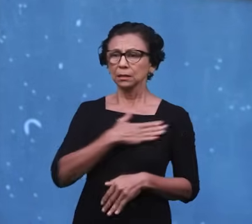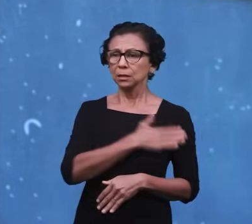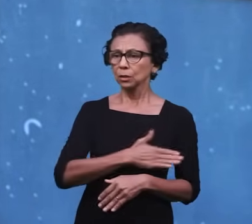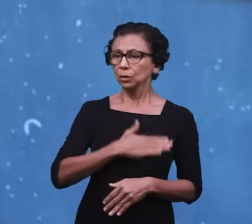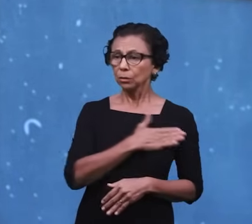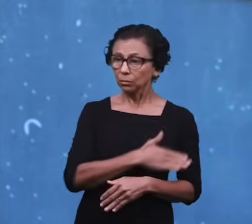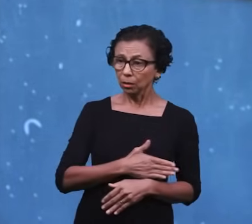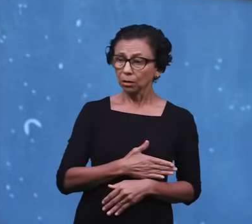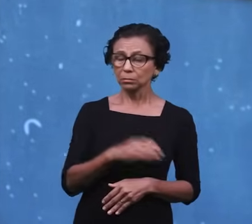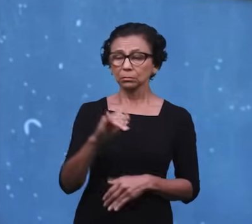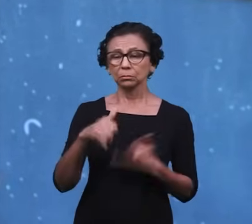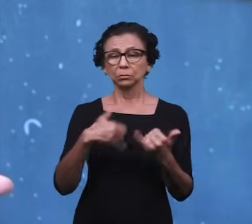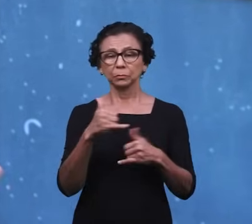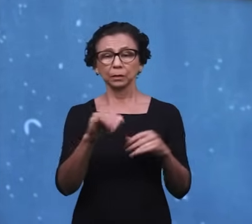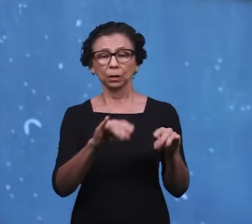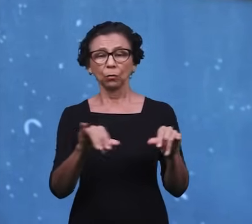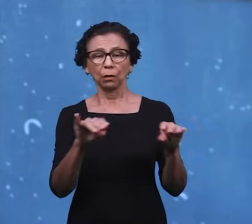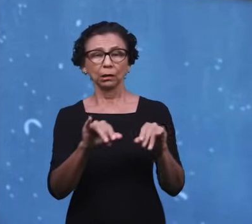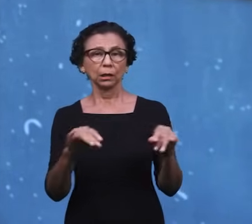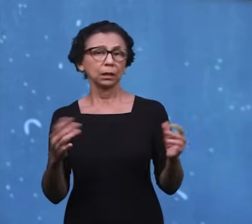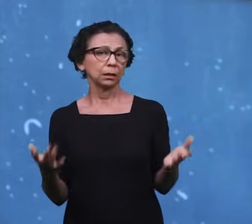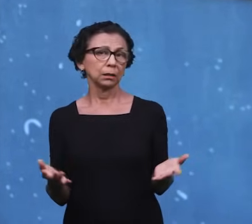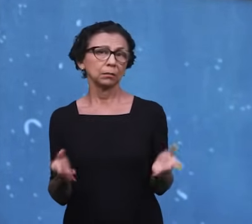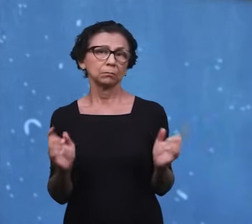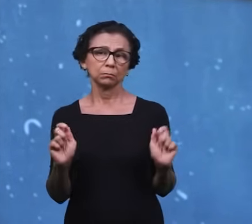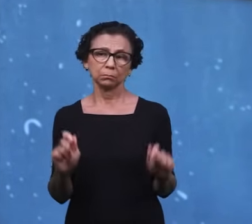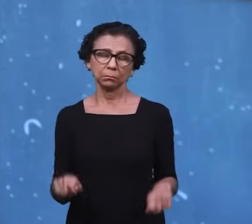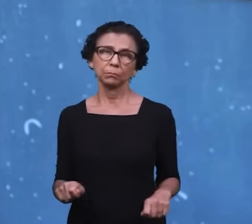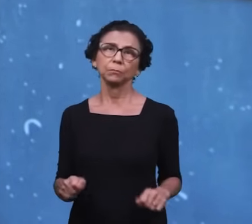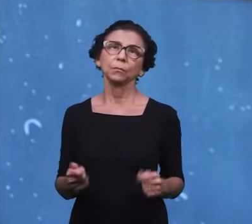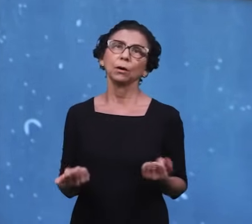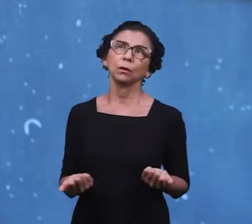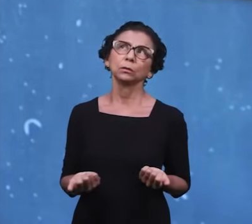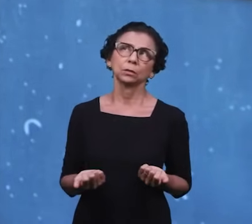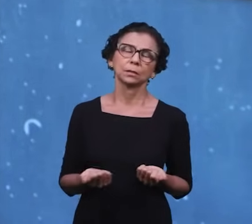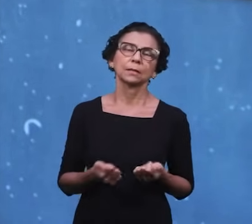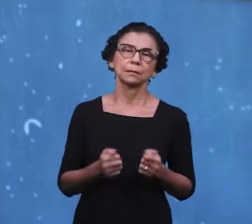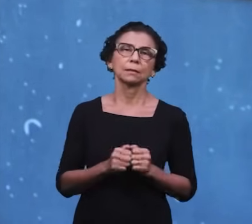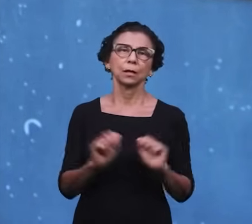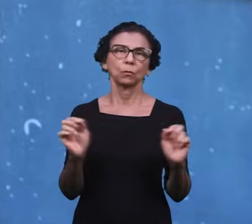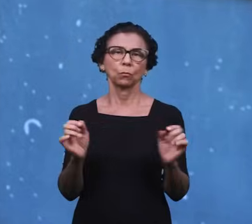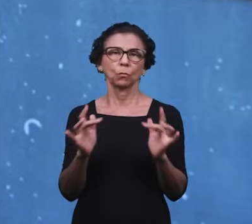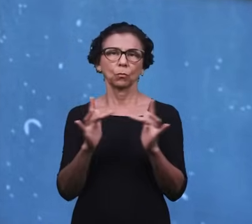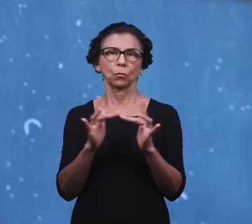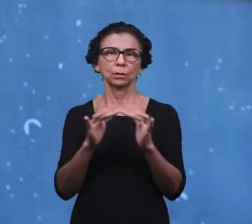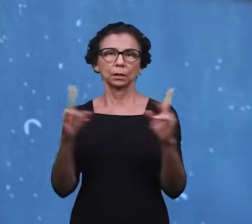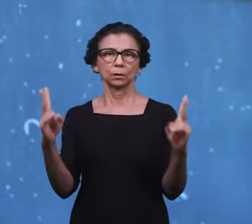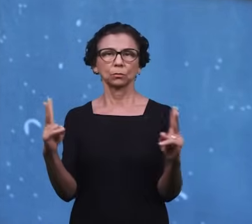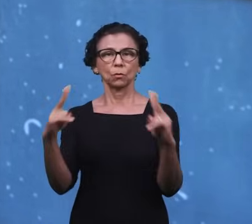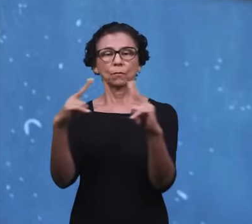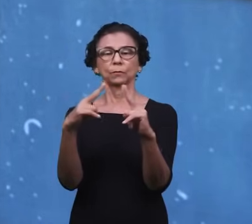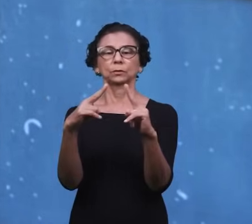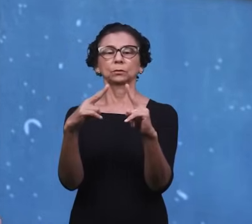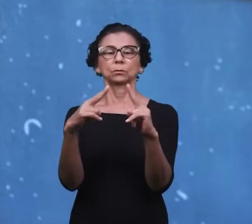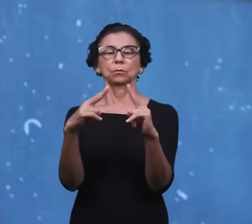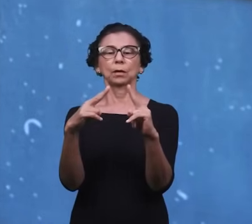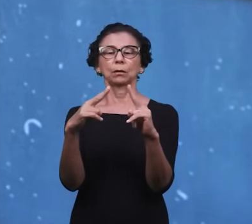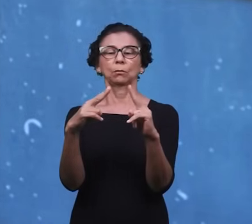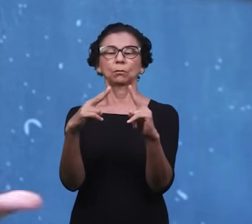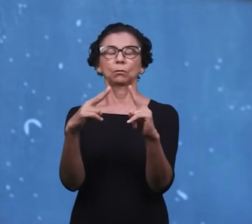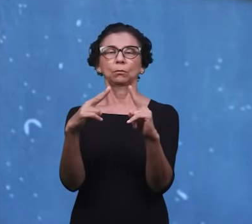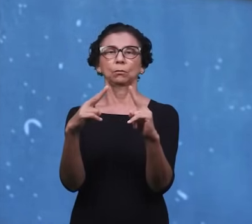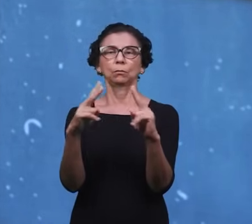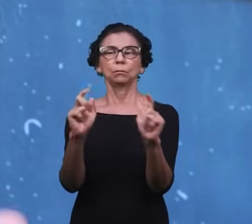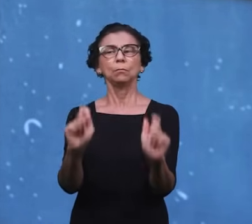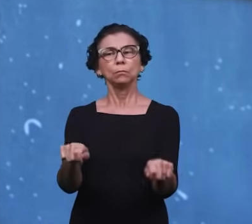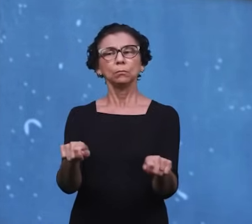comunicam adequadamente. Alguns podem ter sim um contato visual, né? Mas aquele contato visual não está